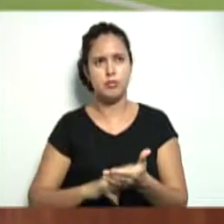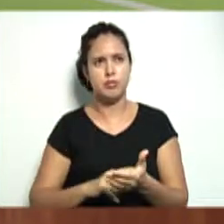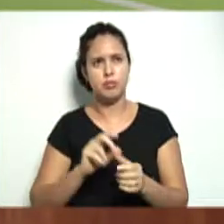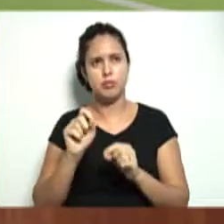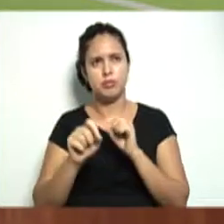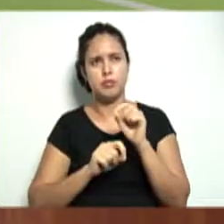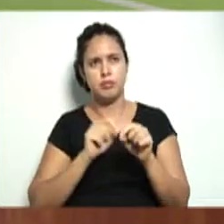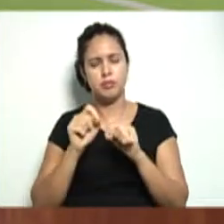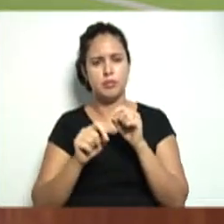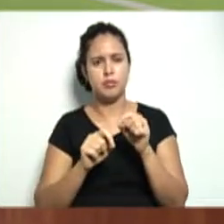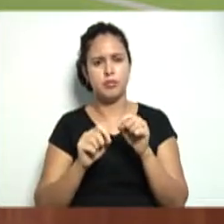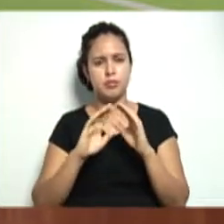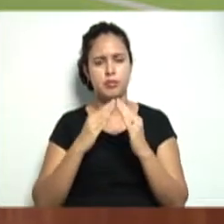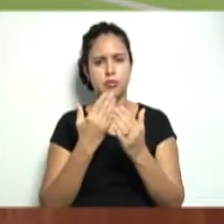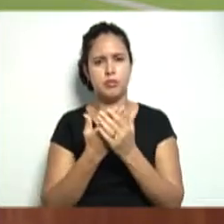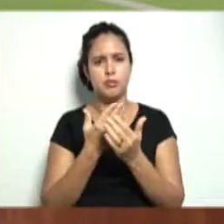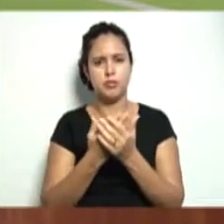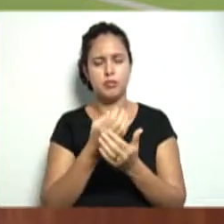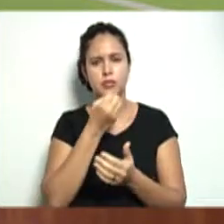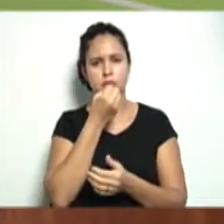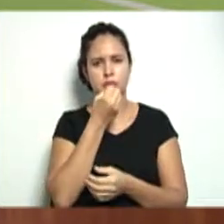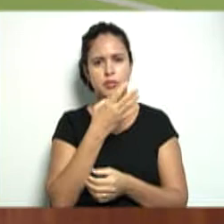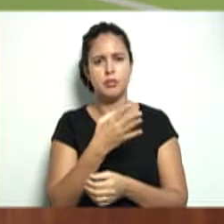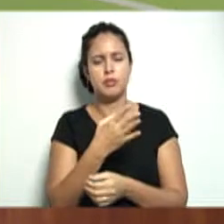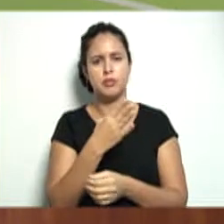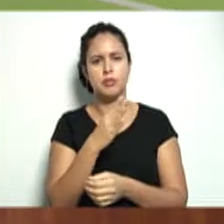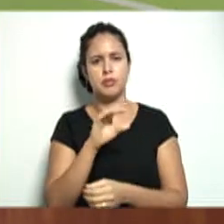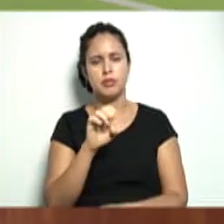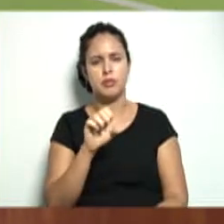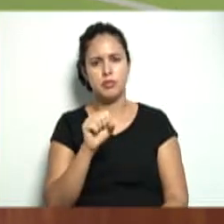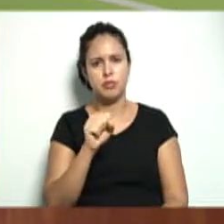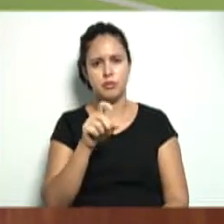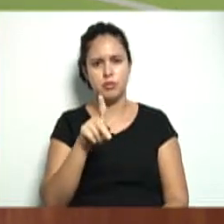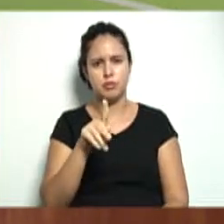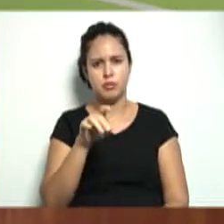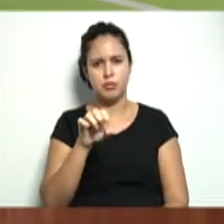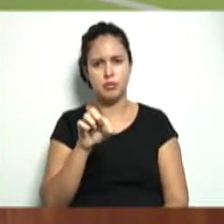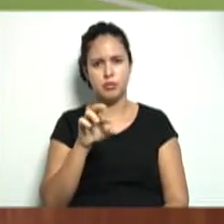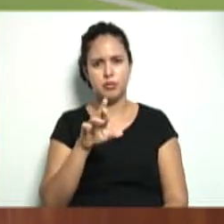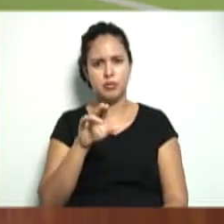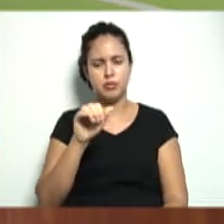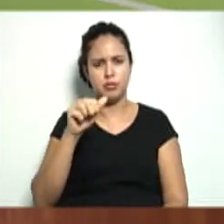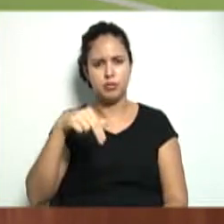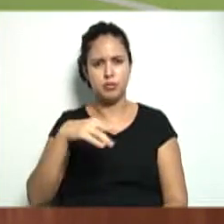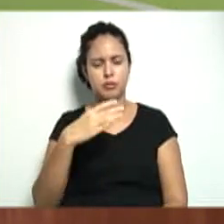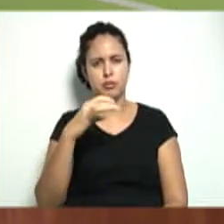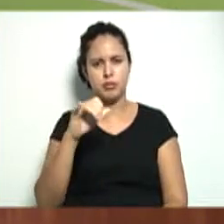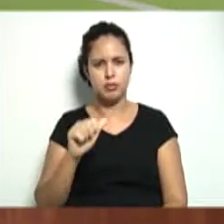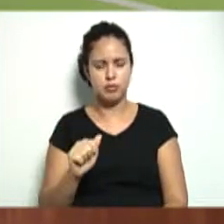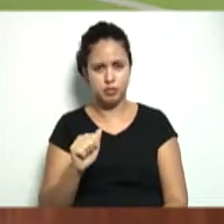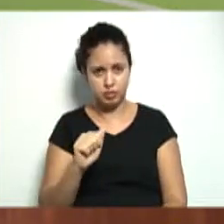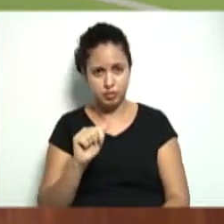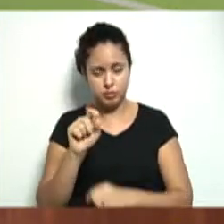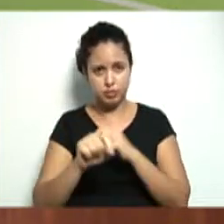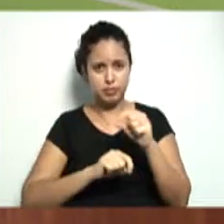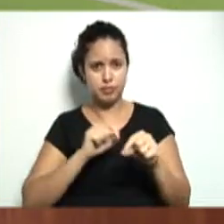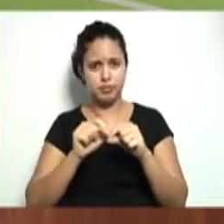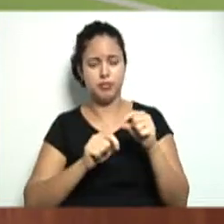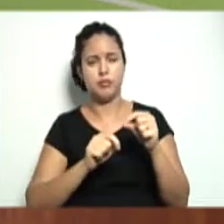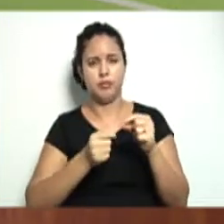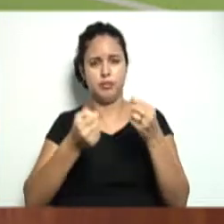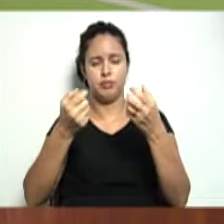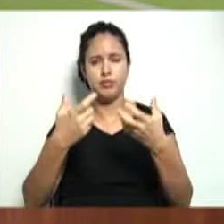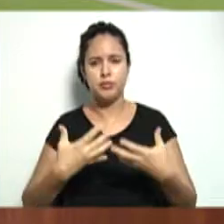na Escola Boa Esperança, de Alta Floresta, segundo a professora